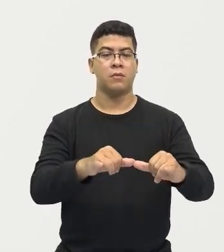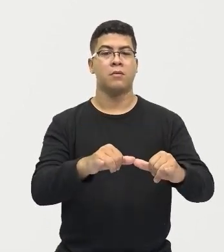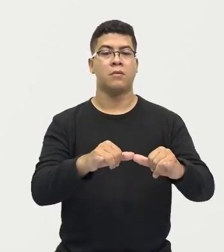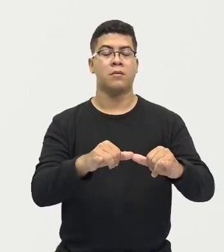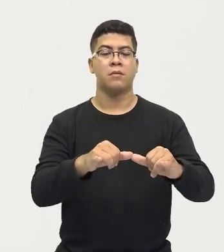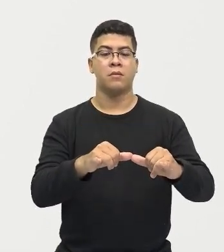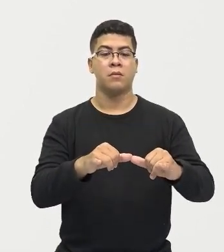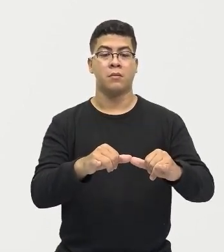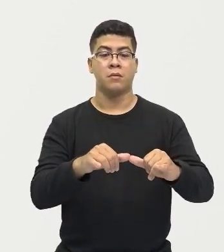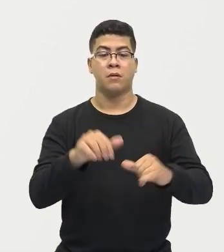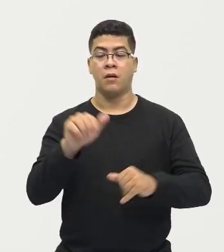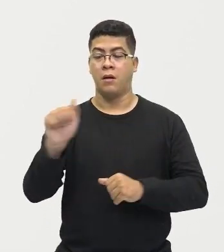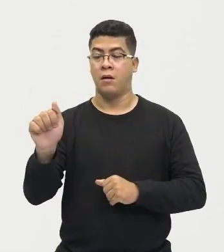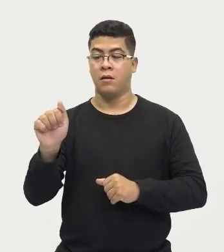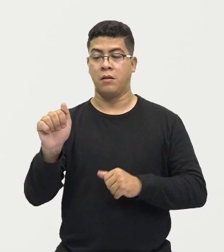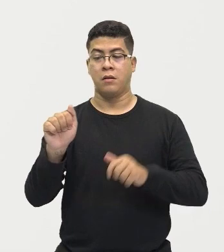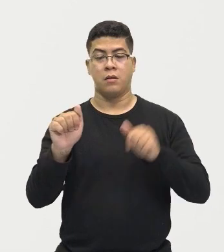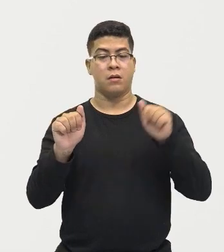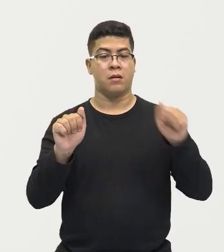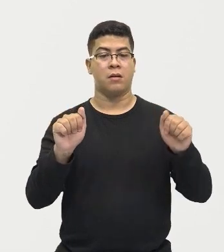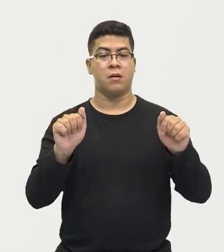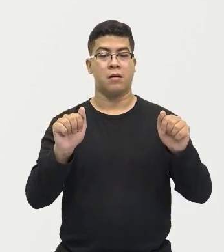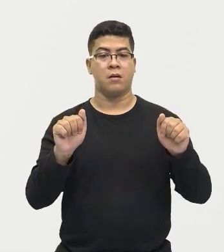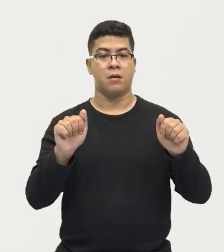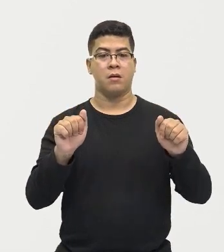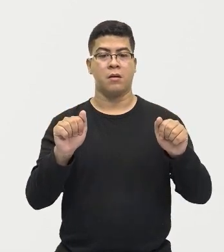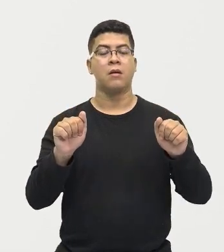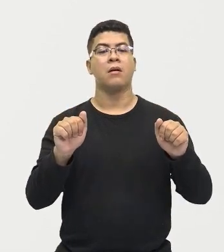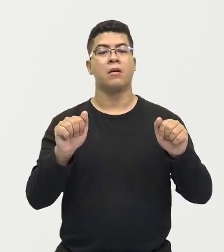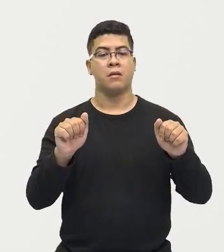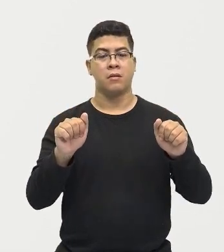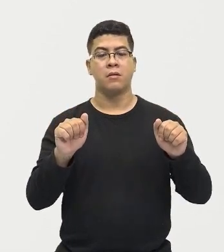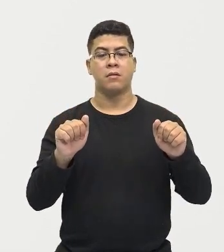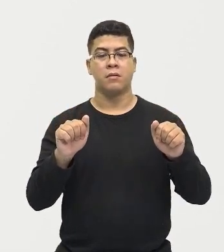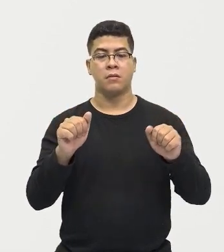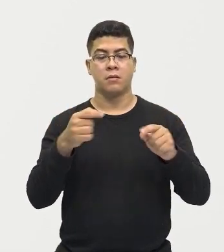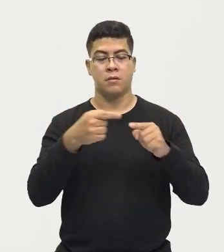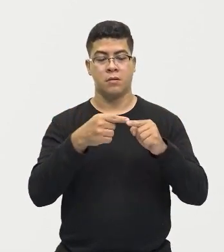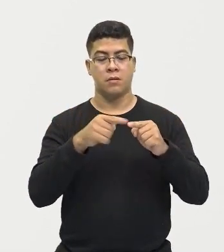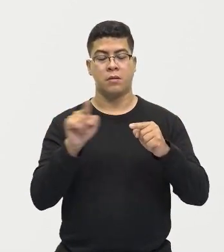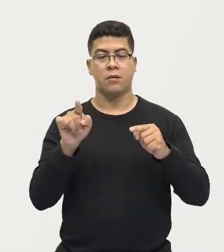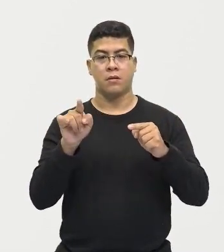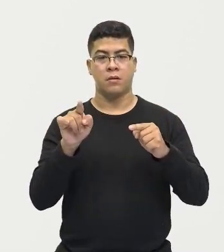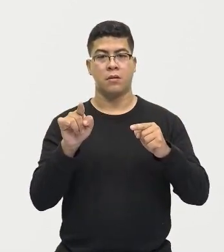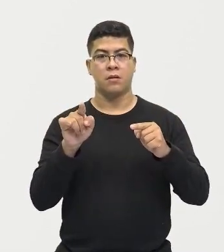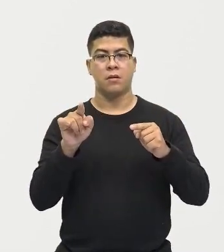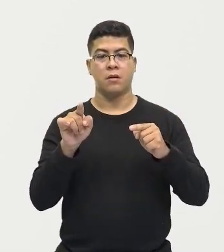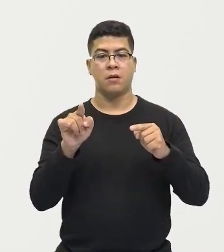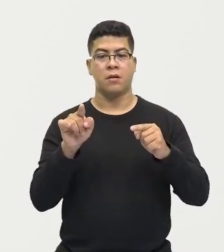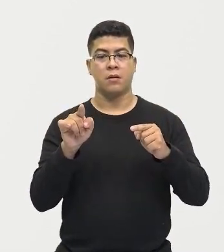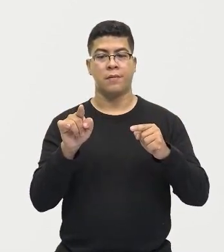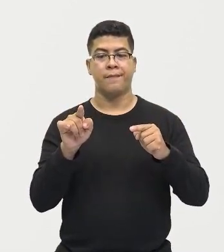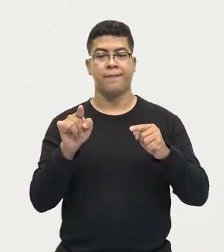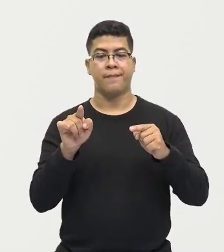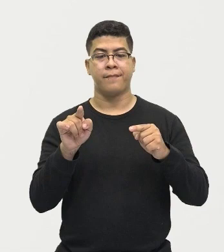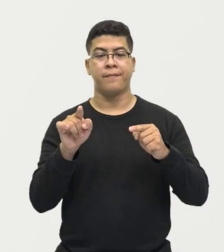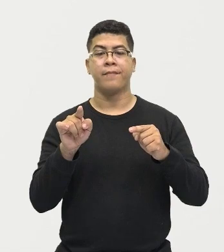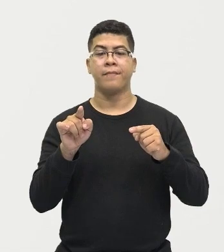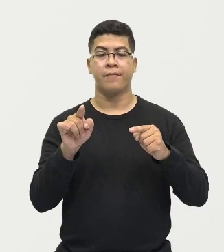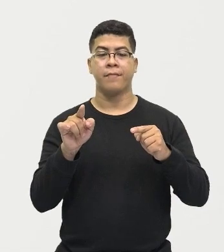A com A. Aí você vai jogar uma crase aqui. Aí é que nós temos um verbo